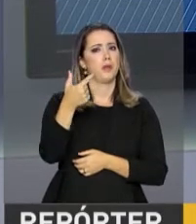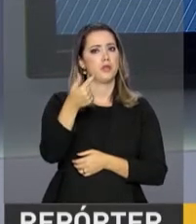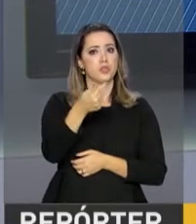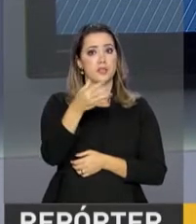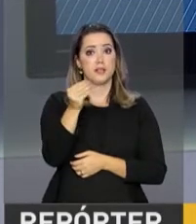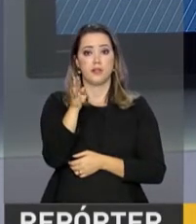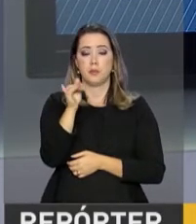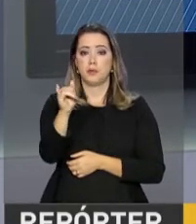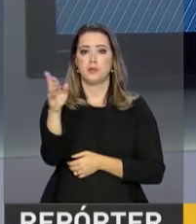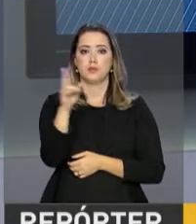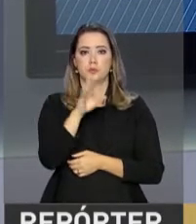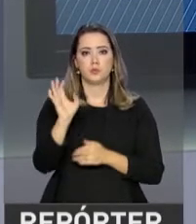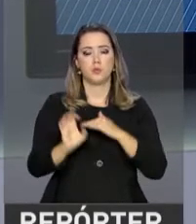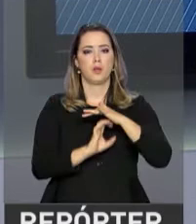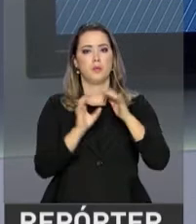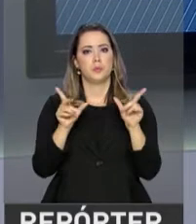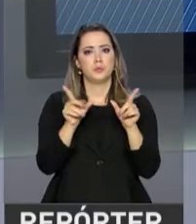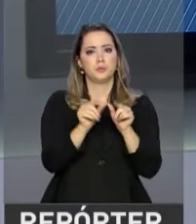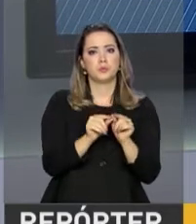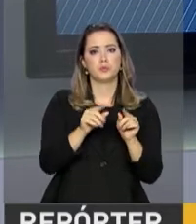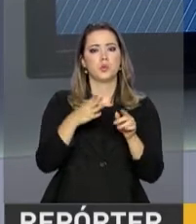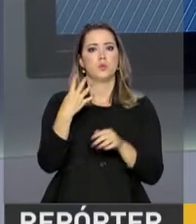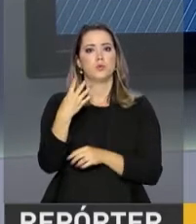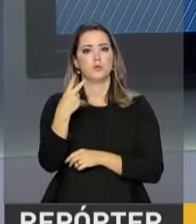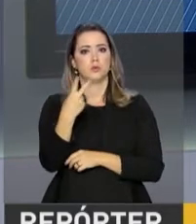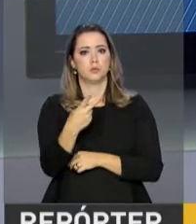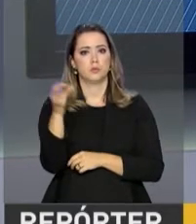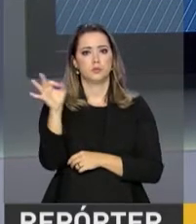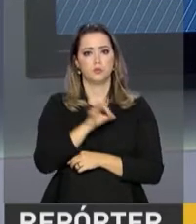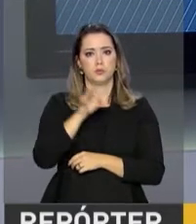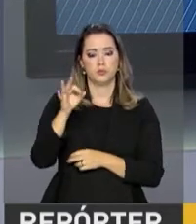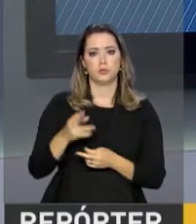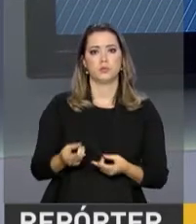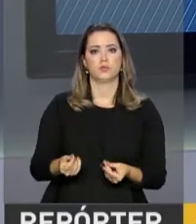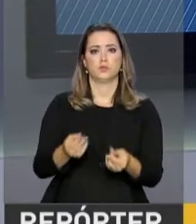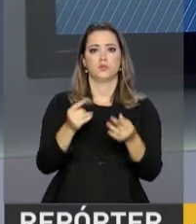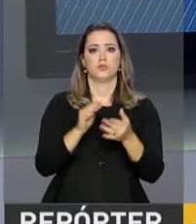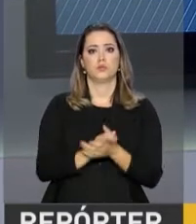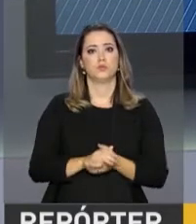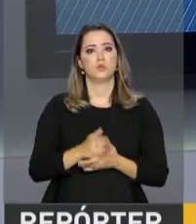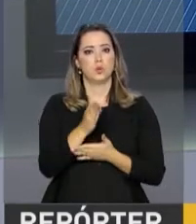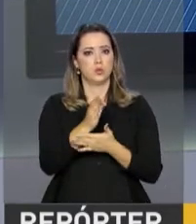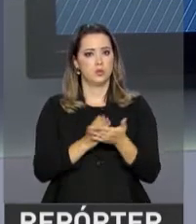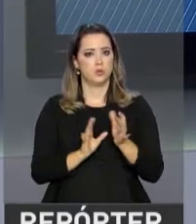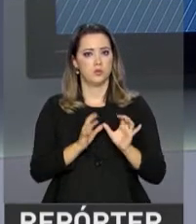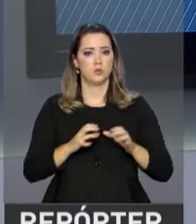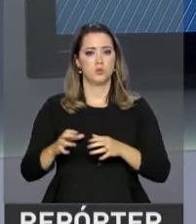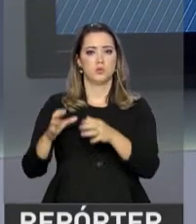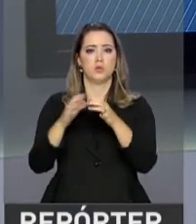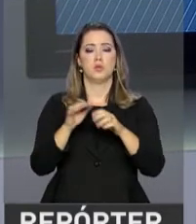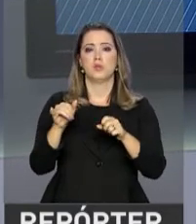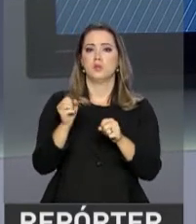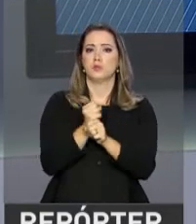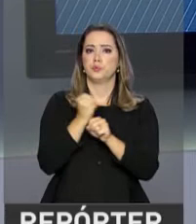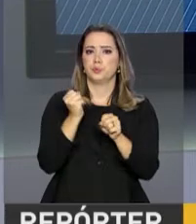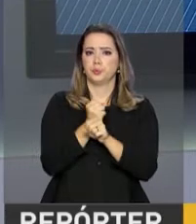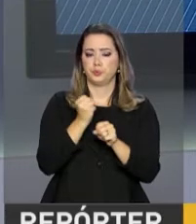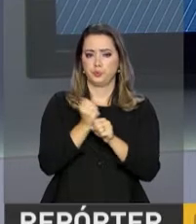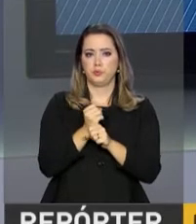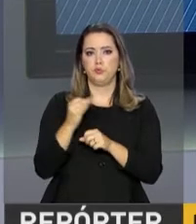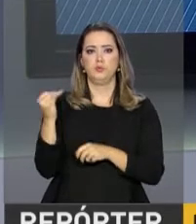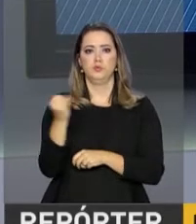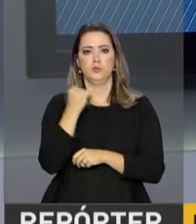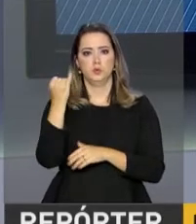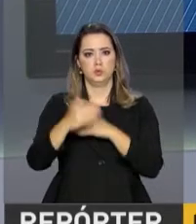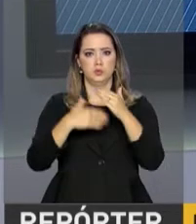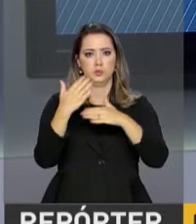reais micro e pequenas empresas receberam 42 por cento desse total na divisão entre setores a infraestrutura se